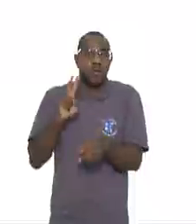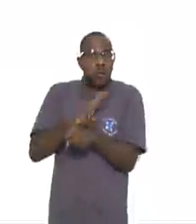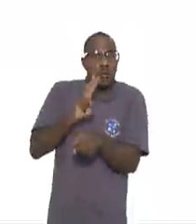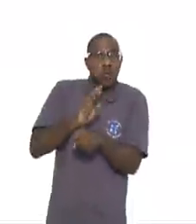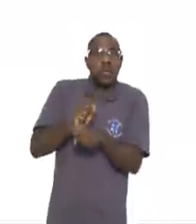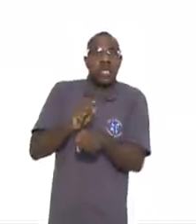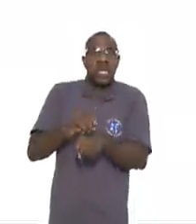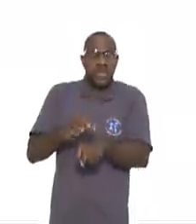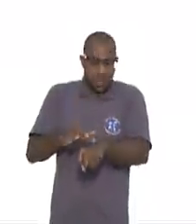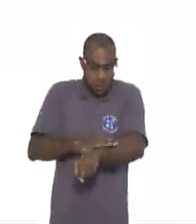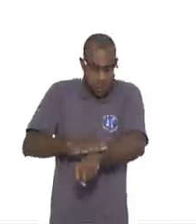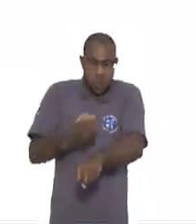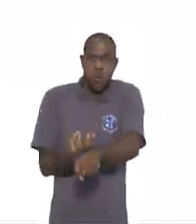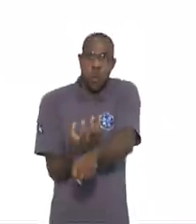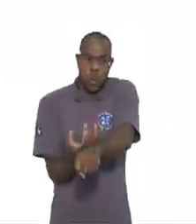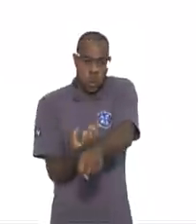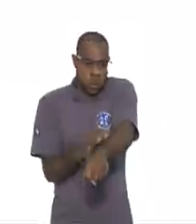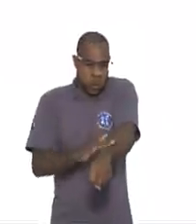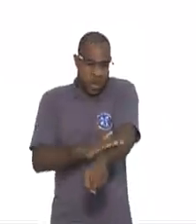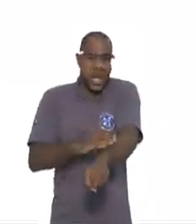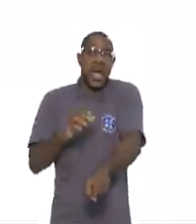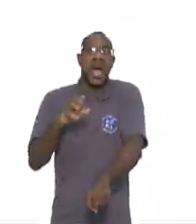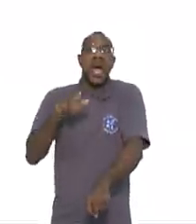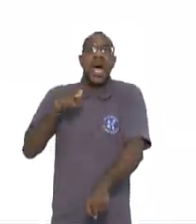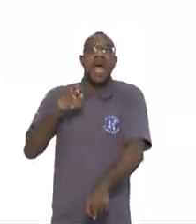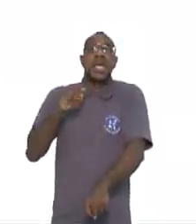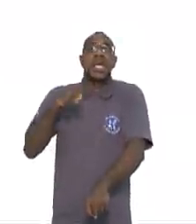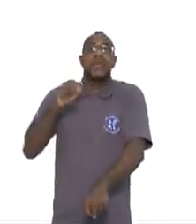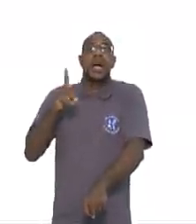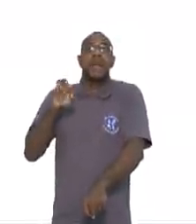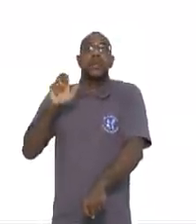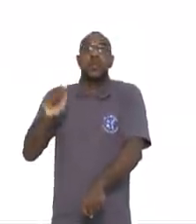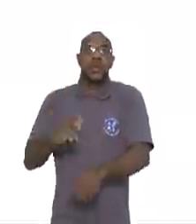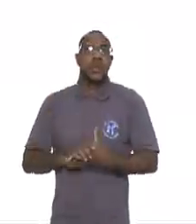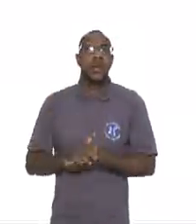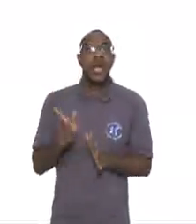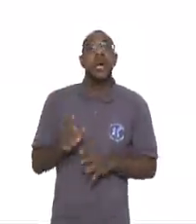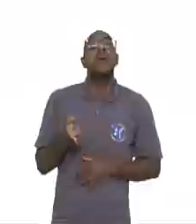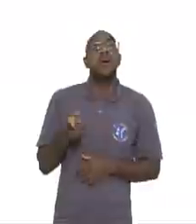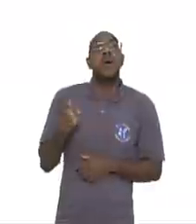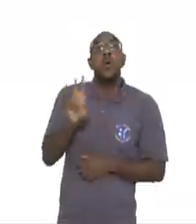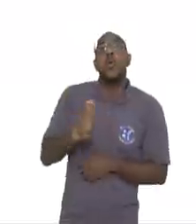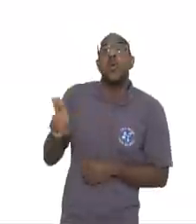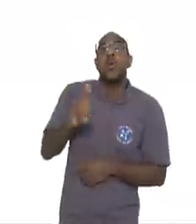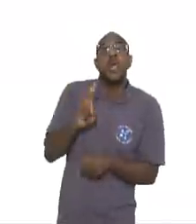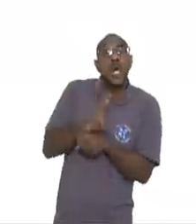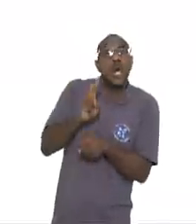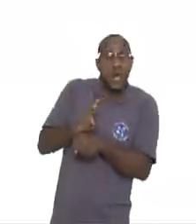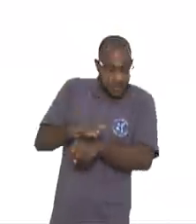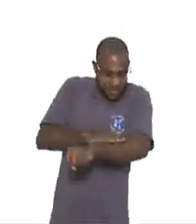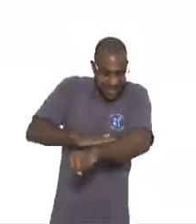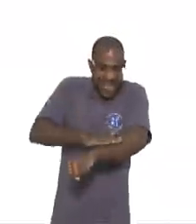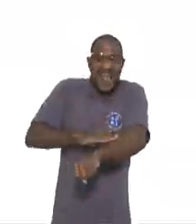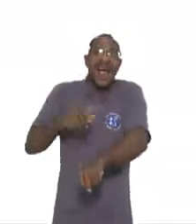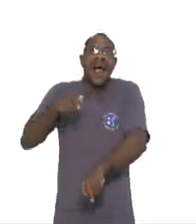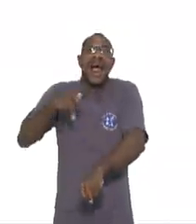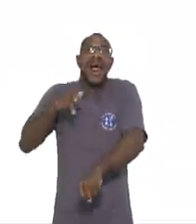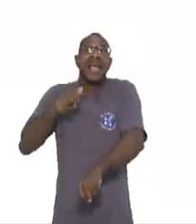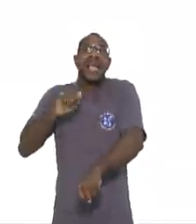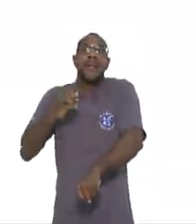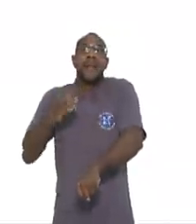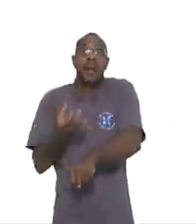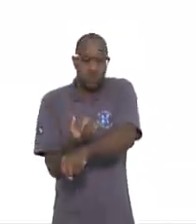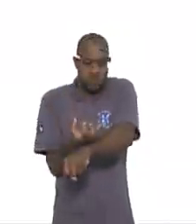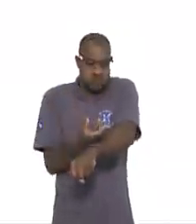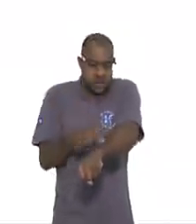alternativa promete ser melhor e mais barata em relação à terapia tradicional utilizada no Brasil. O tratamento das queimaduras pelo Sistema Único de Saúde,